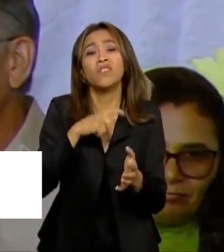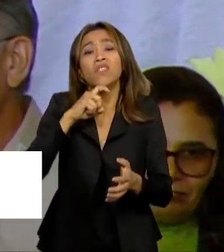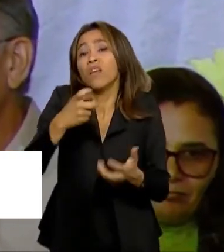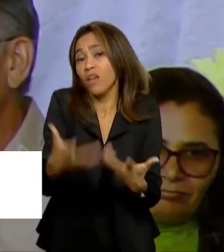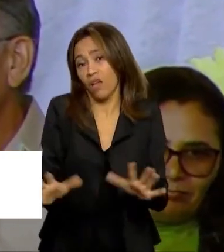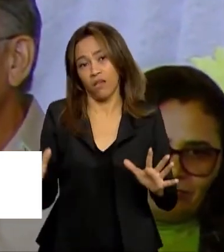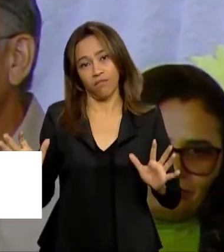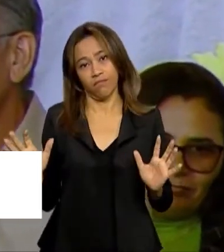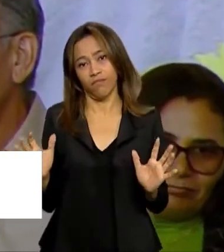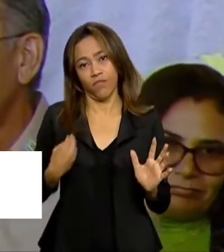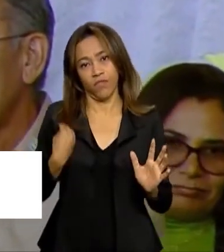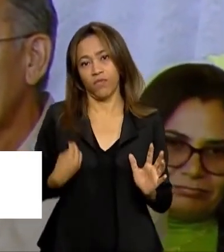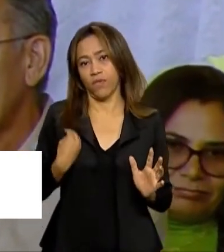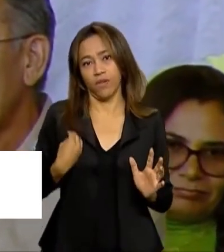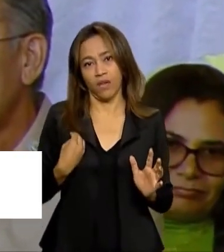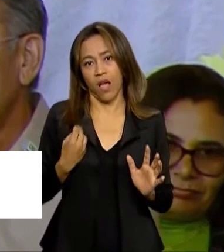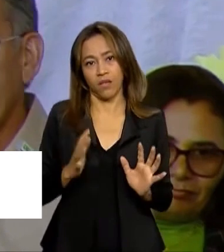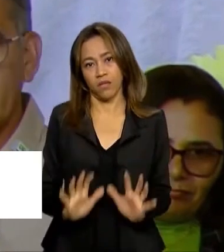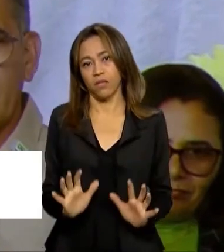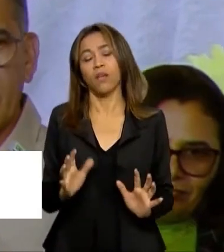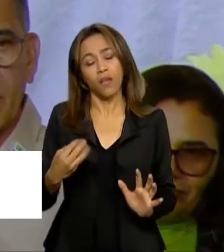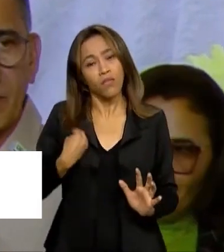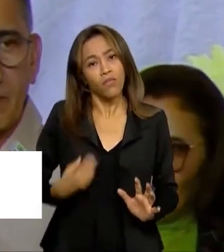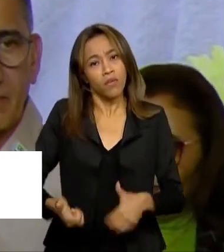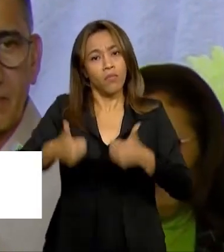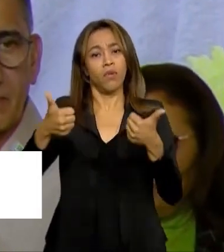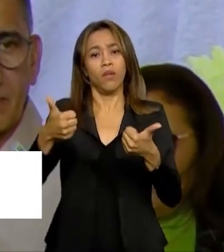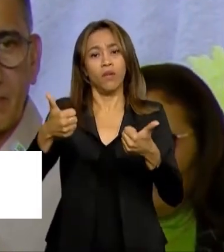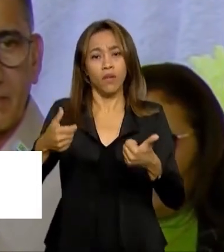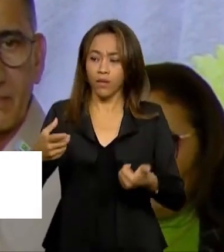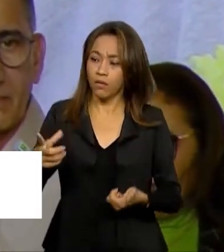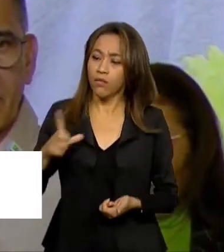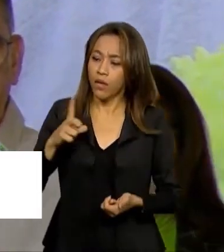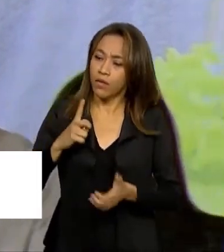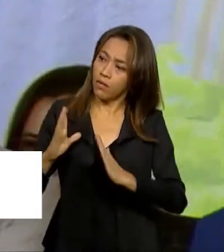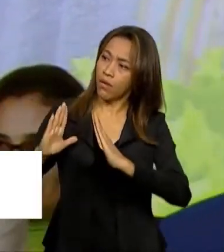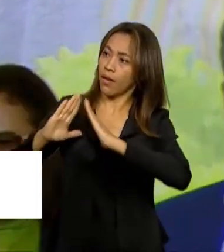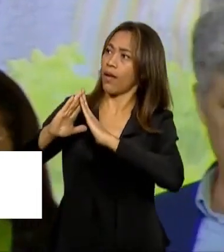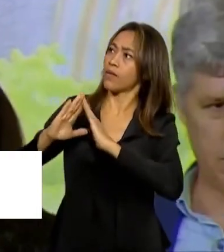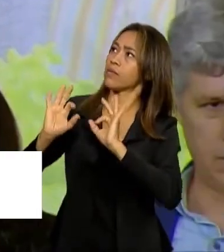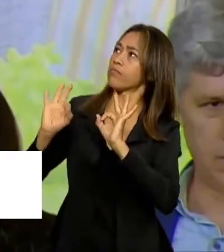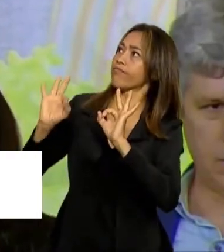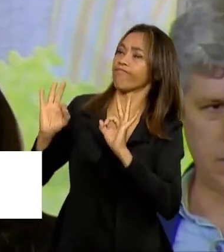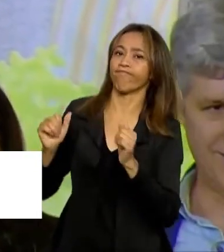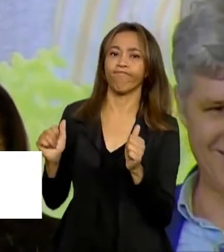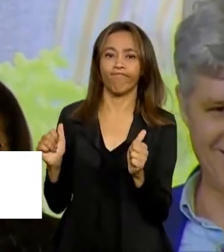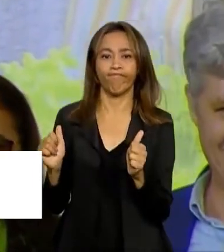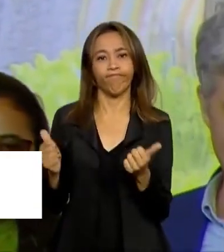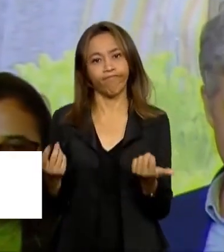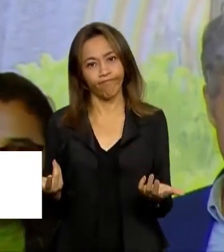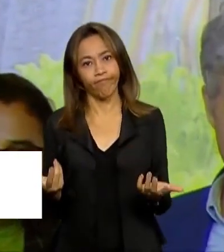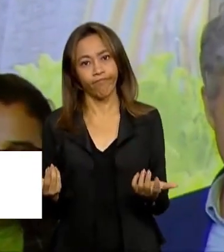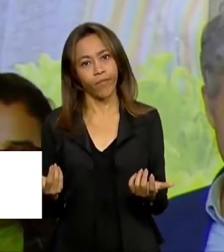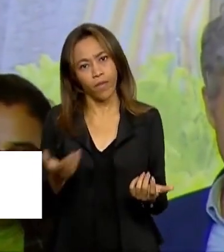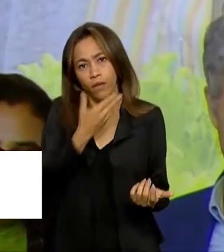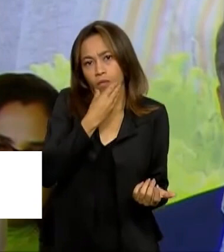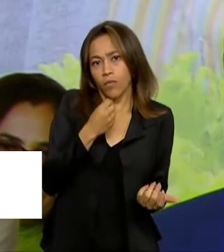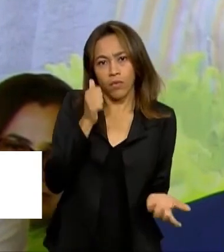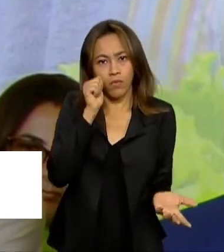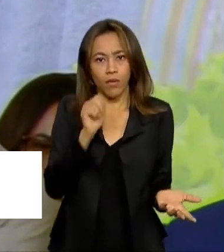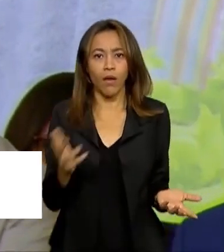bem. Todo mundo quer ter uma boa casa. Todo mundo quer casar bem, tanto mulher quanto